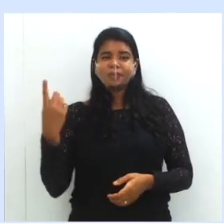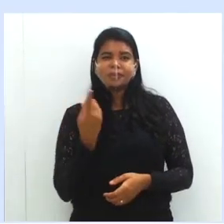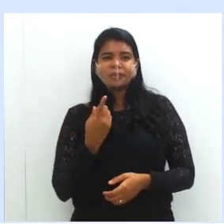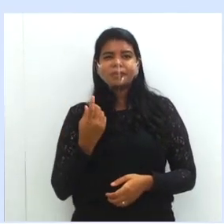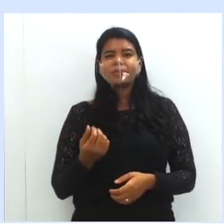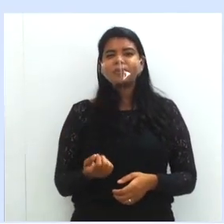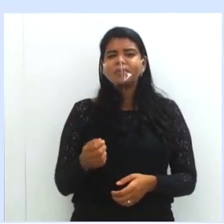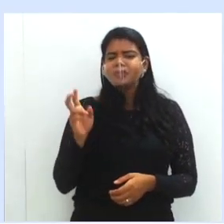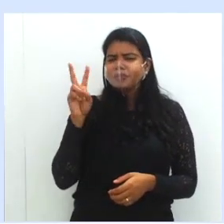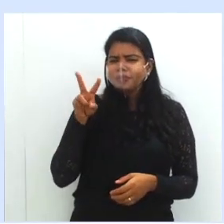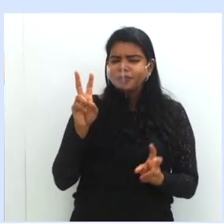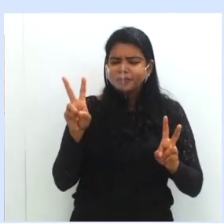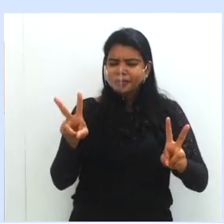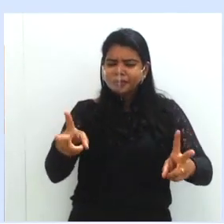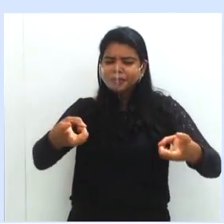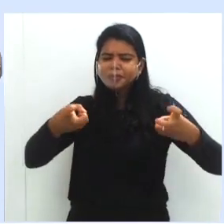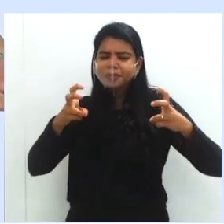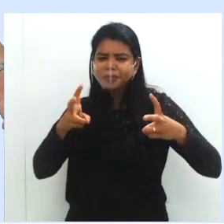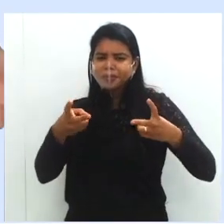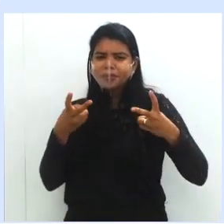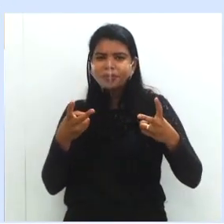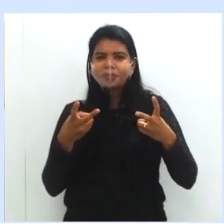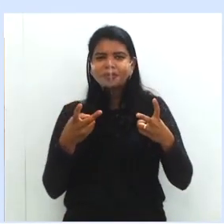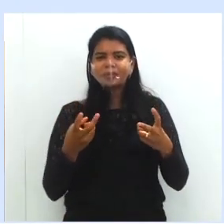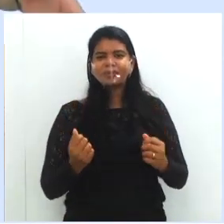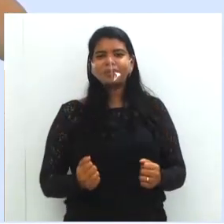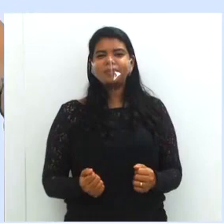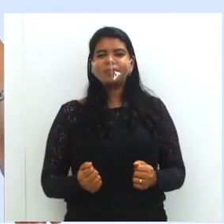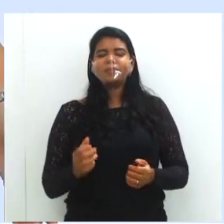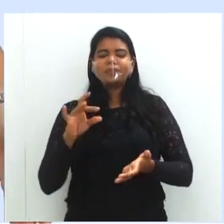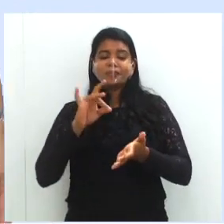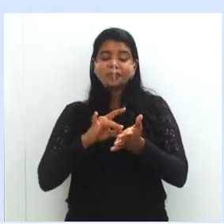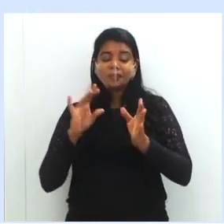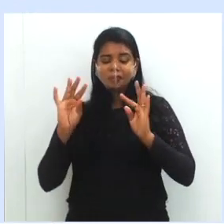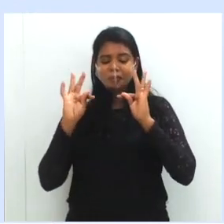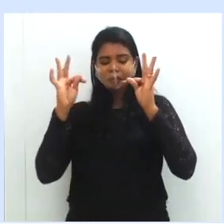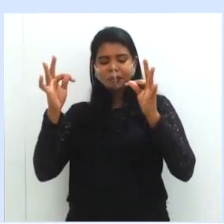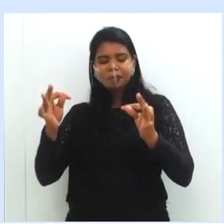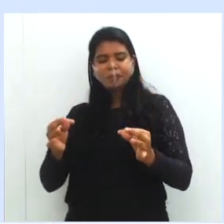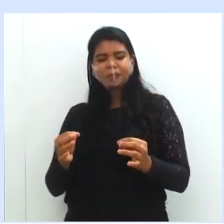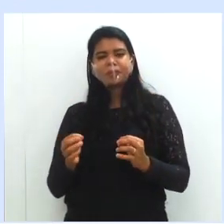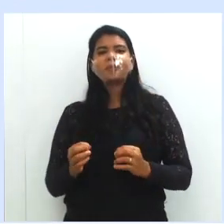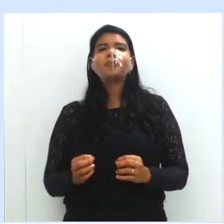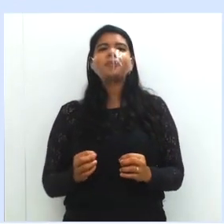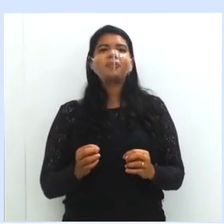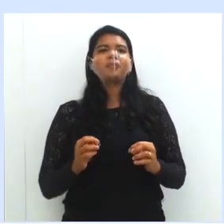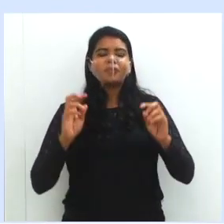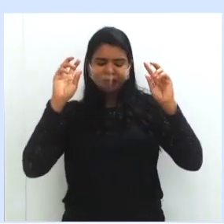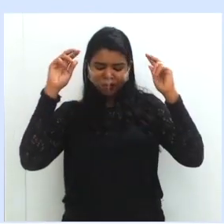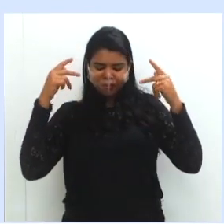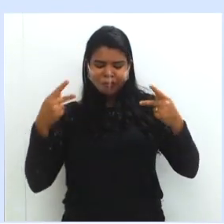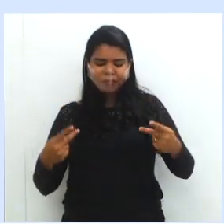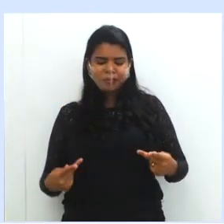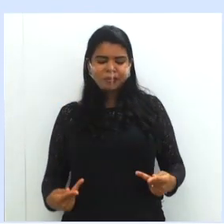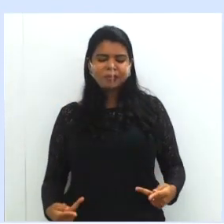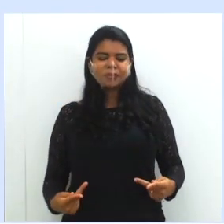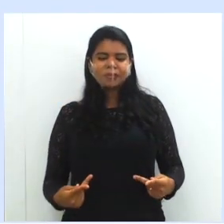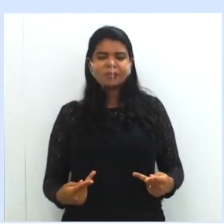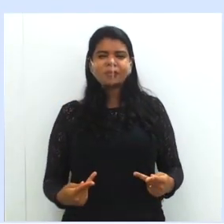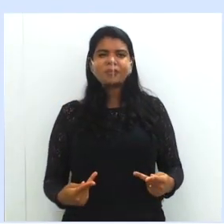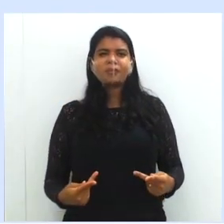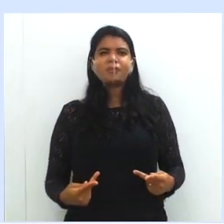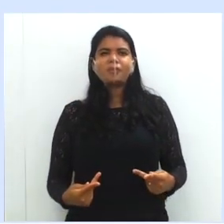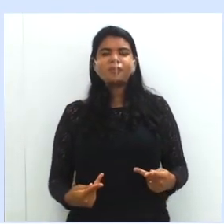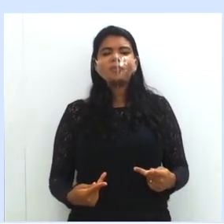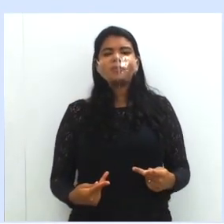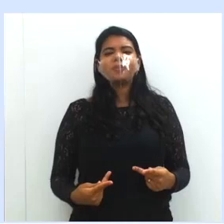nós observarmos bem, no âmago de tudo, na essência de tudo está a dignidade humana, o